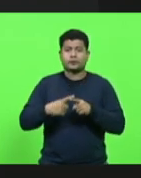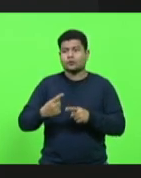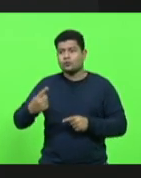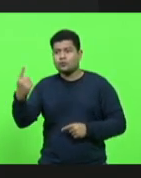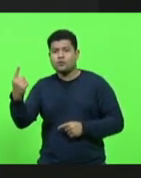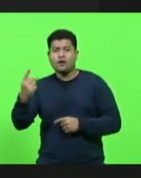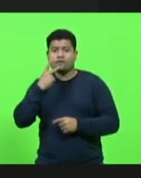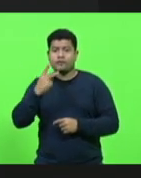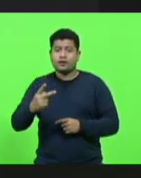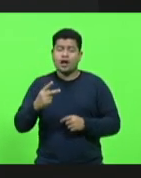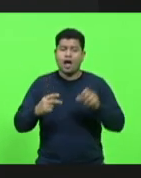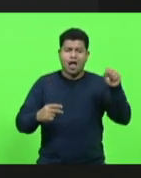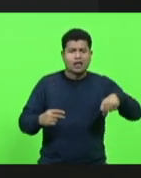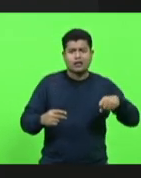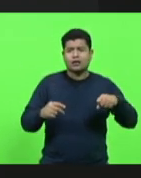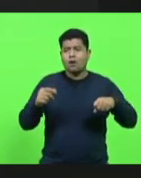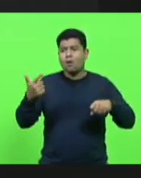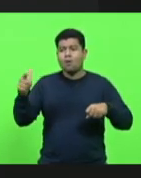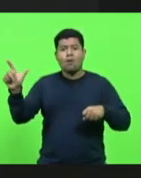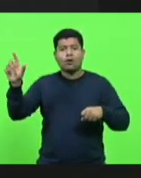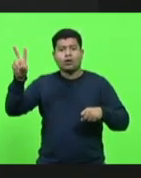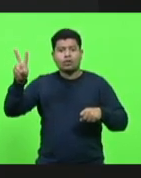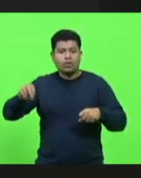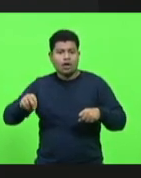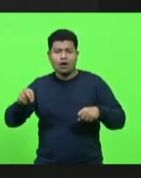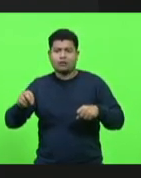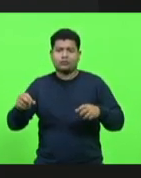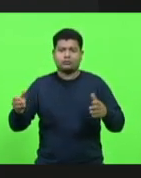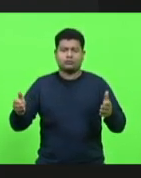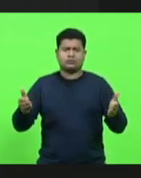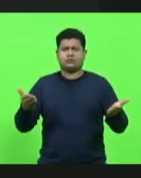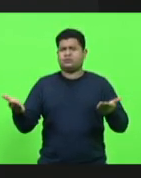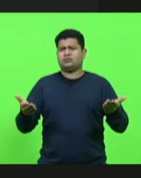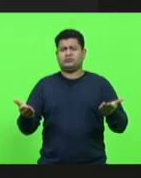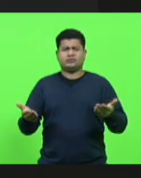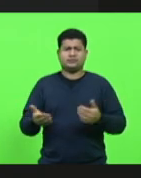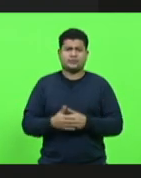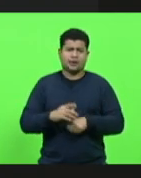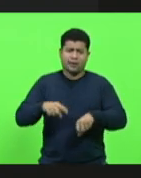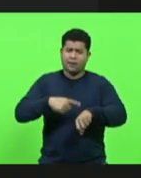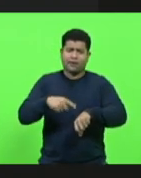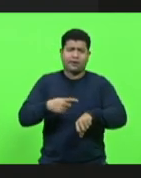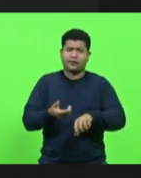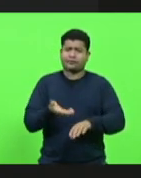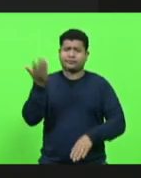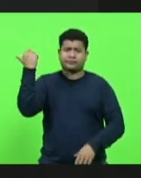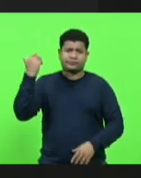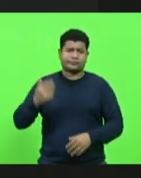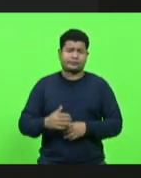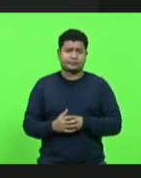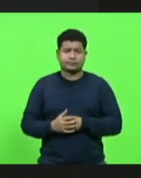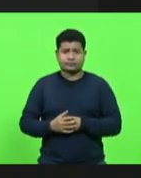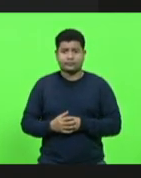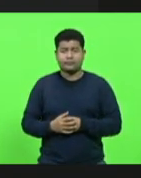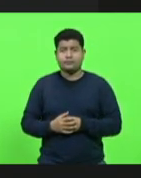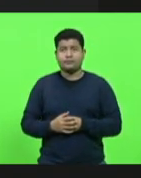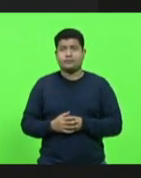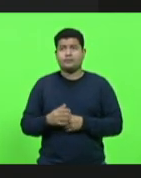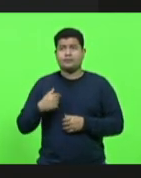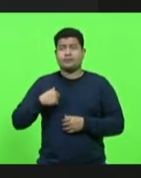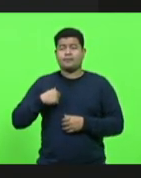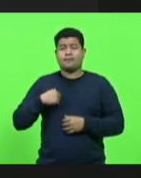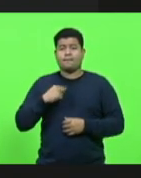dizendo que sim, outro que não. Vai passar amanhã, deputado Kennedy. Pois não, eu vou com o presidente. Com o